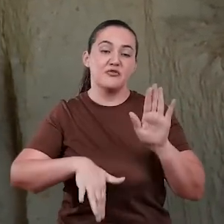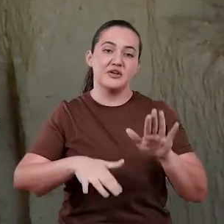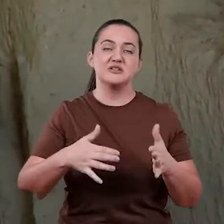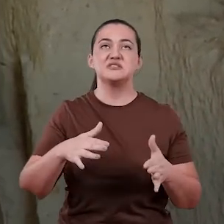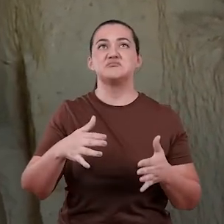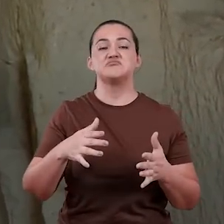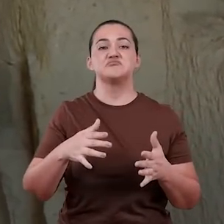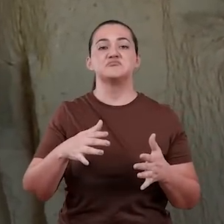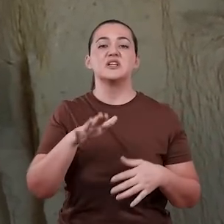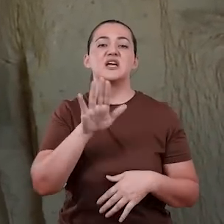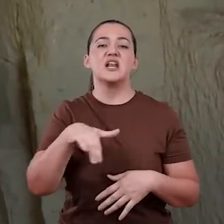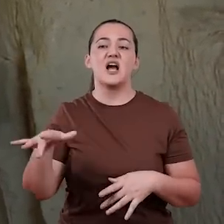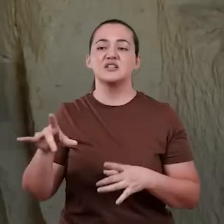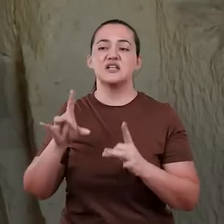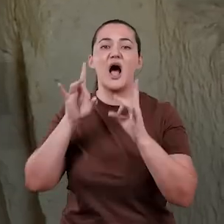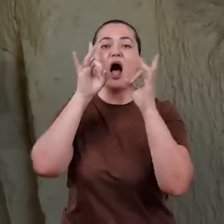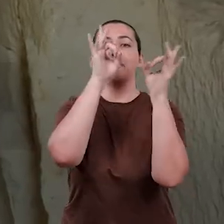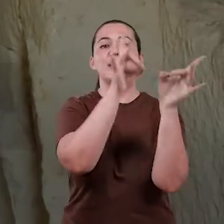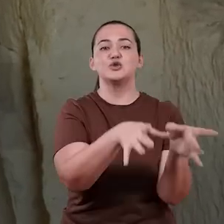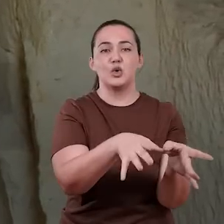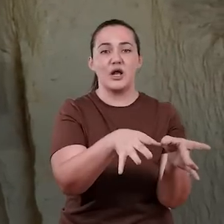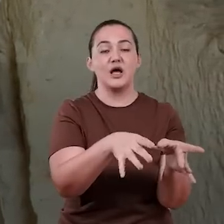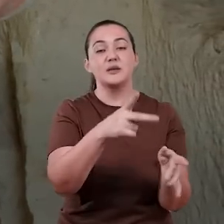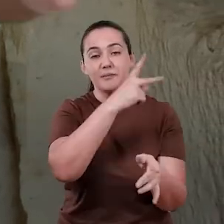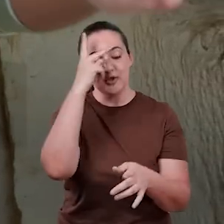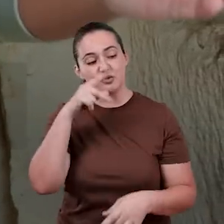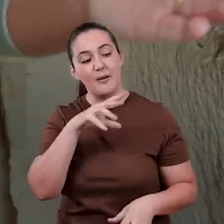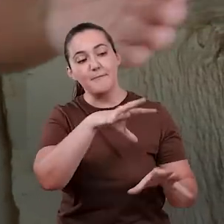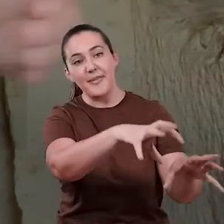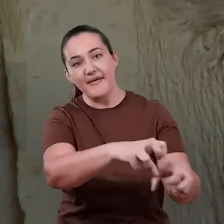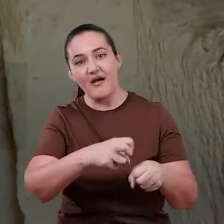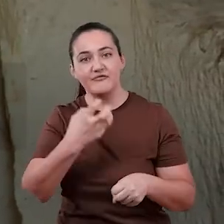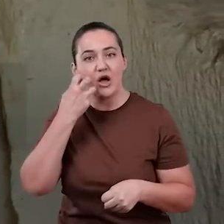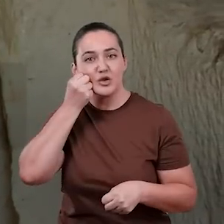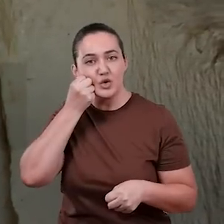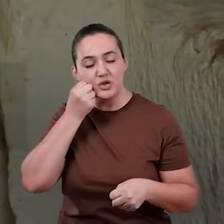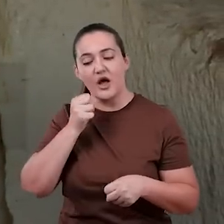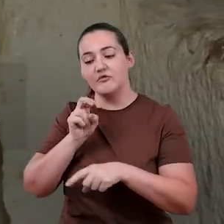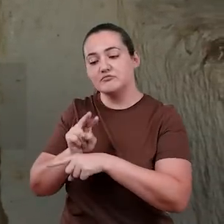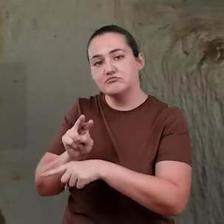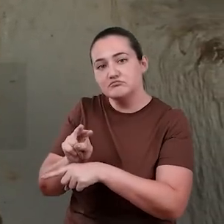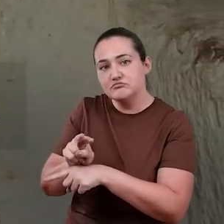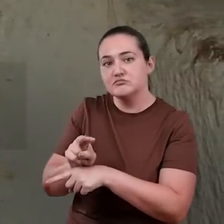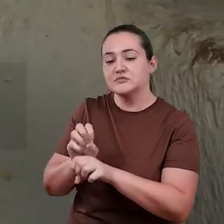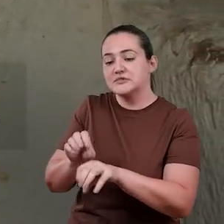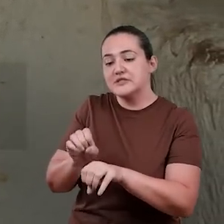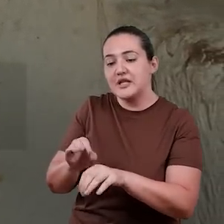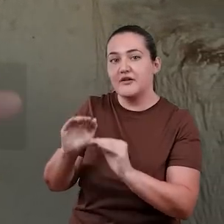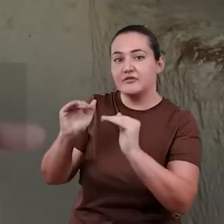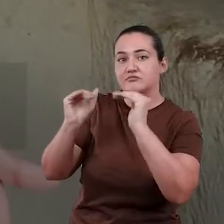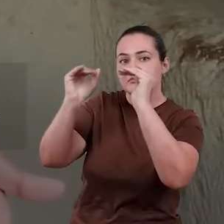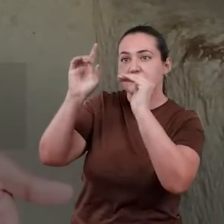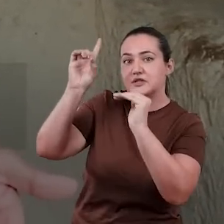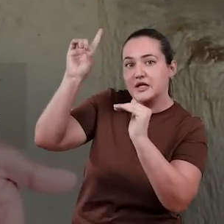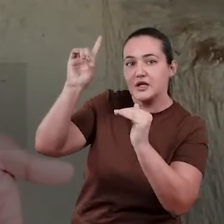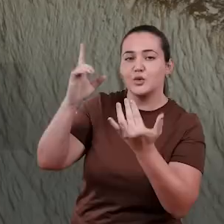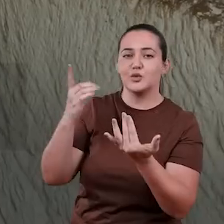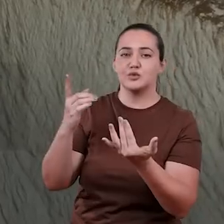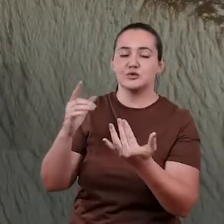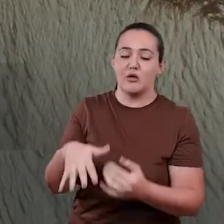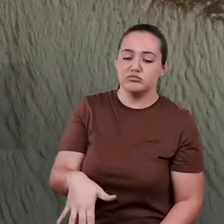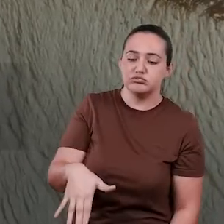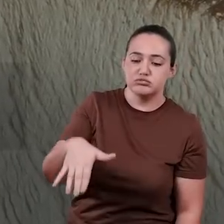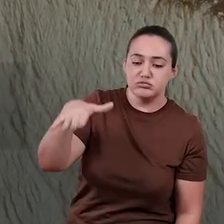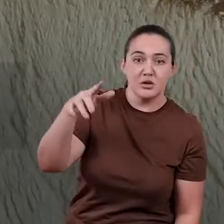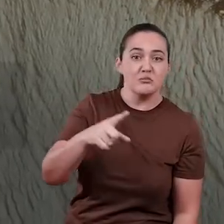expostas, abandonadas e foram trazidas para serem criadas no monastério, crianças que foram dedicadas a Deus desde a mais tenra idade